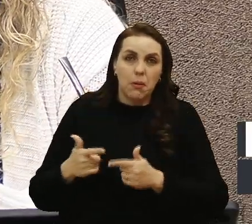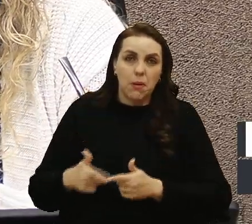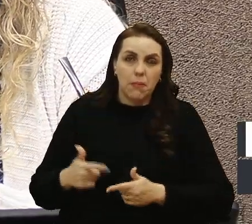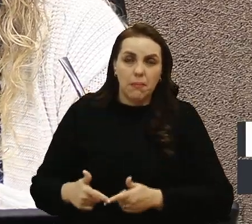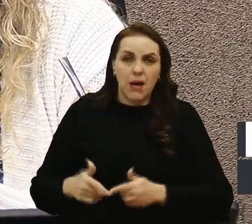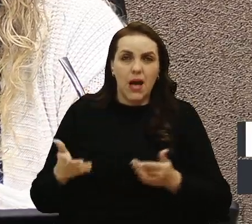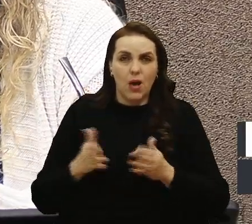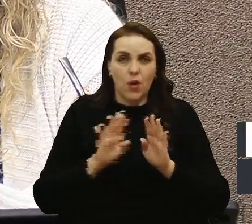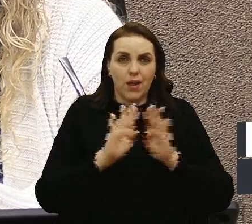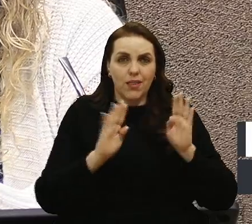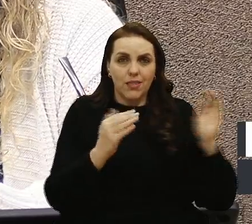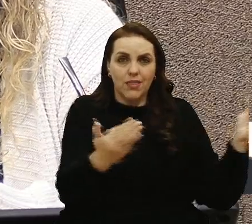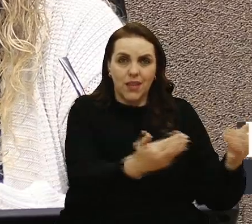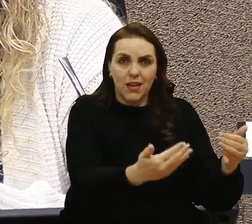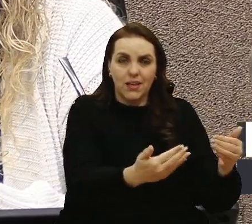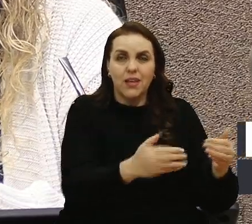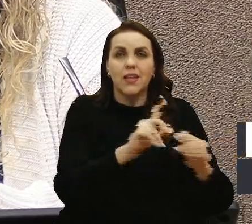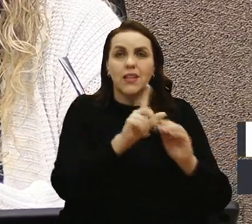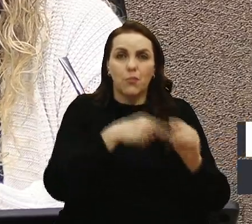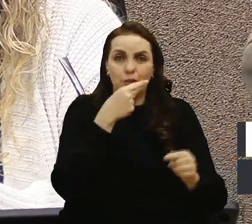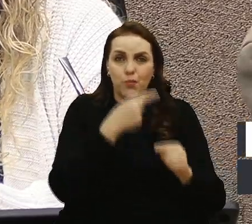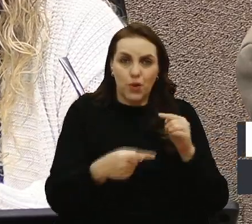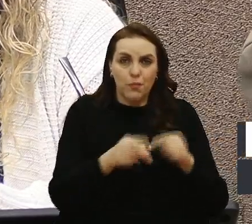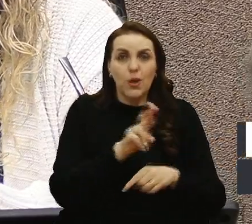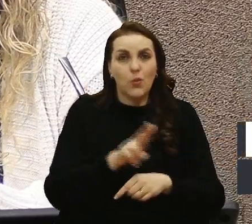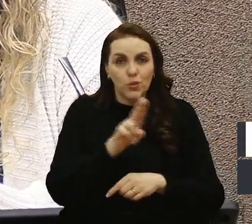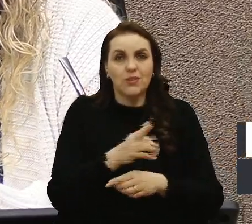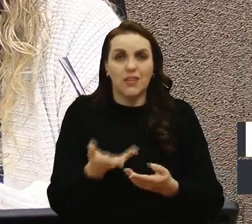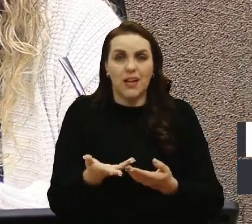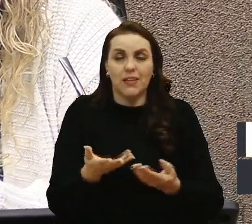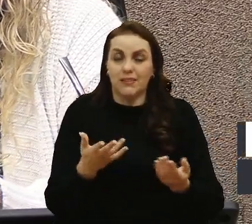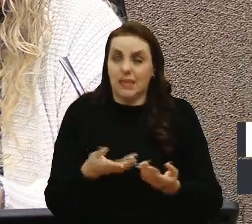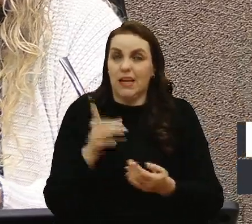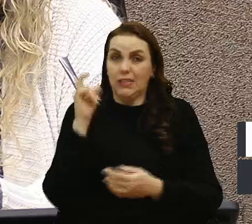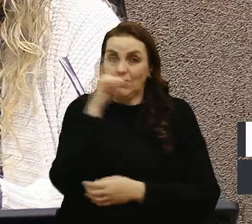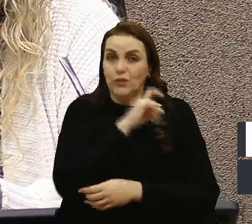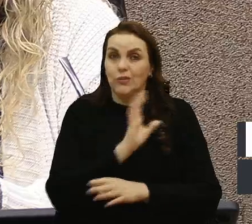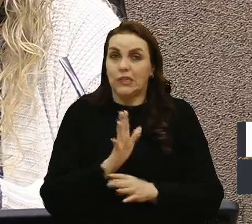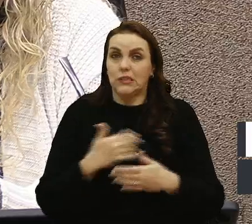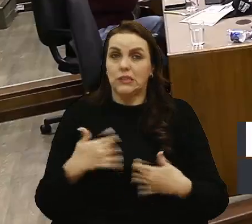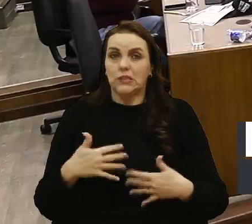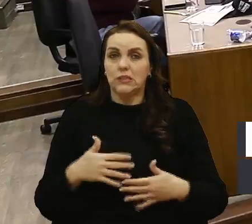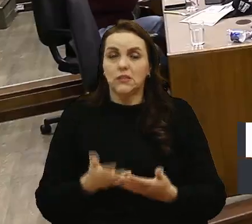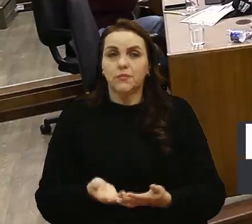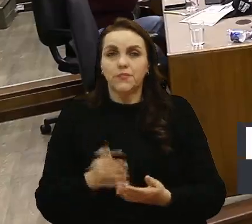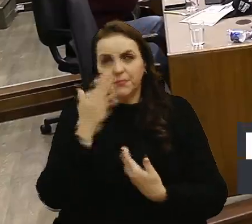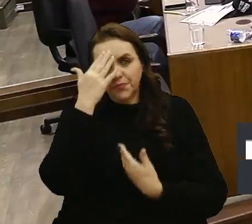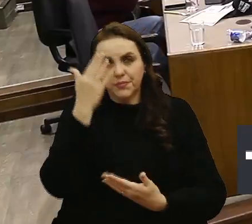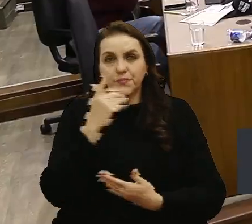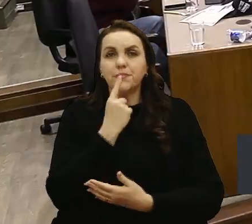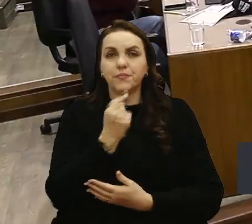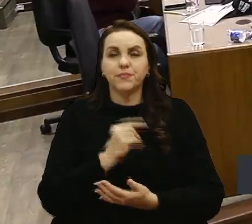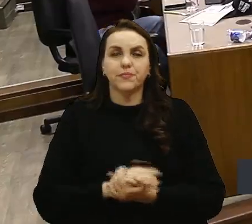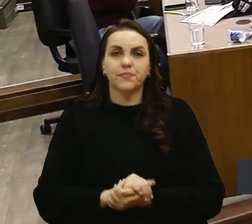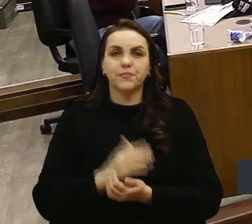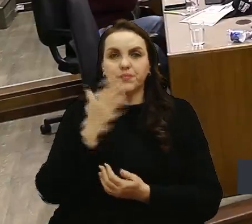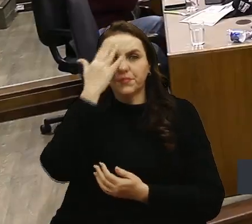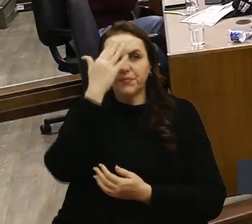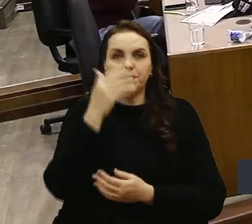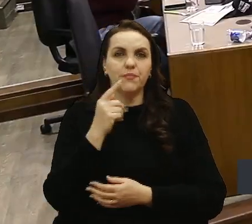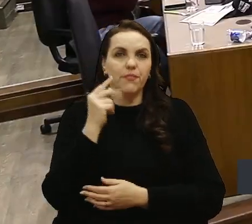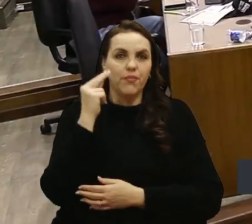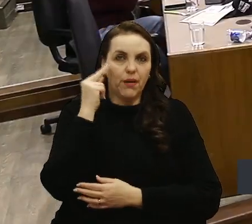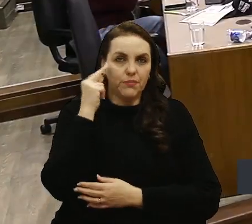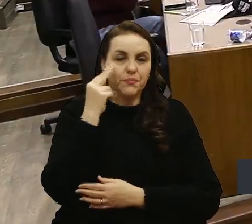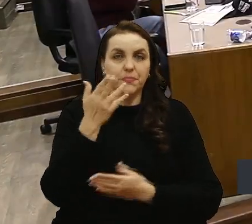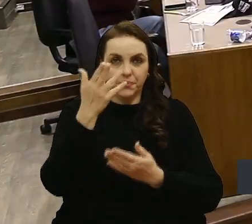tanque, depois vão proibir o cara de usar a água do tanque. Estamos no fim da picada mesmo. Obrigado, vereador João Wes. Obrigado, vereador Fantinel. O vereador Libardi